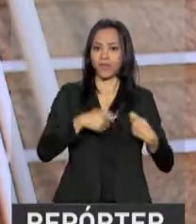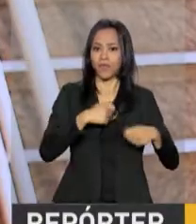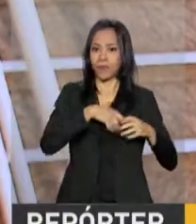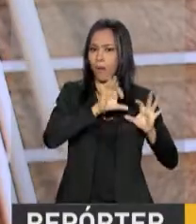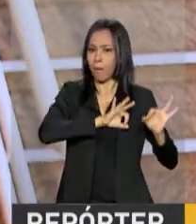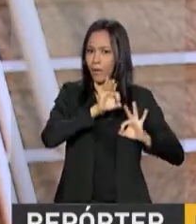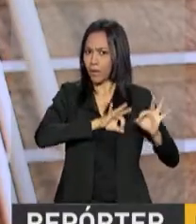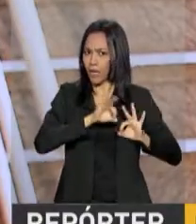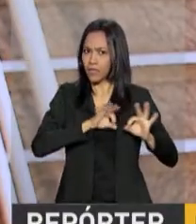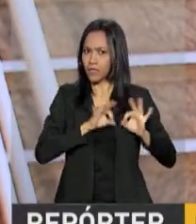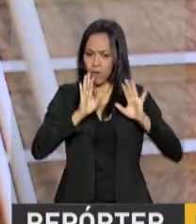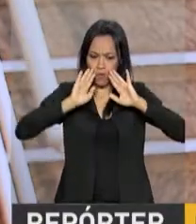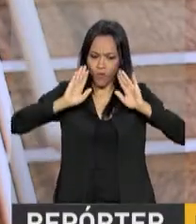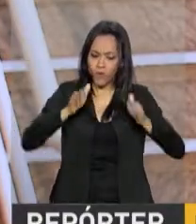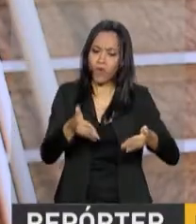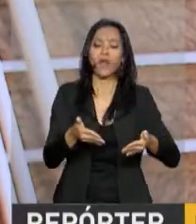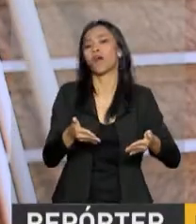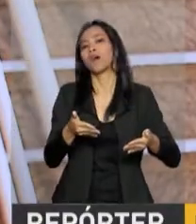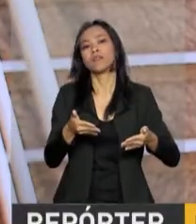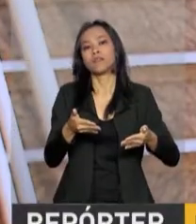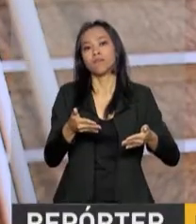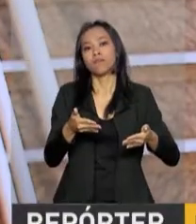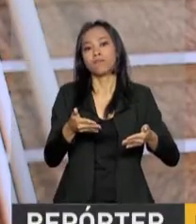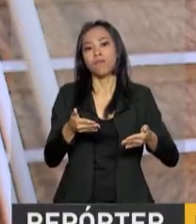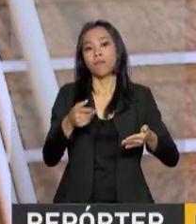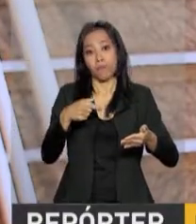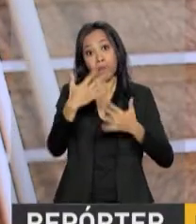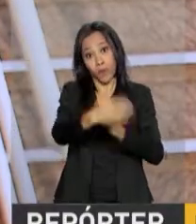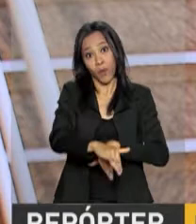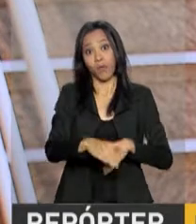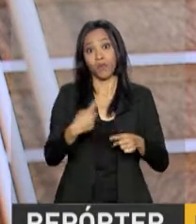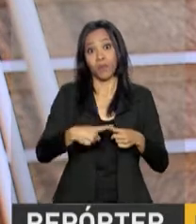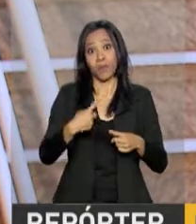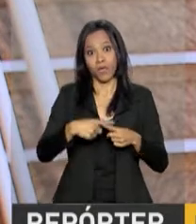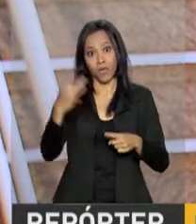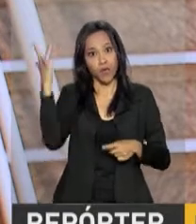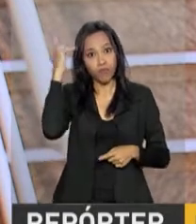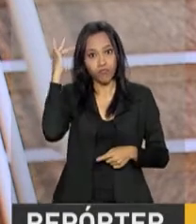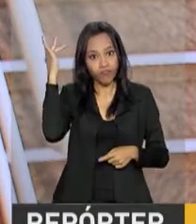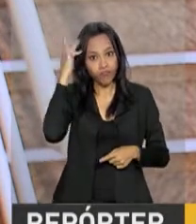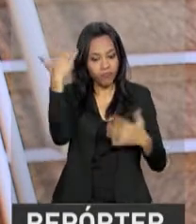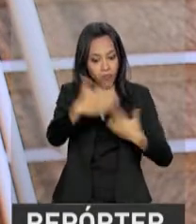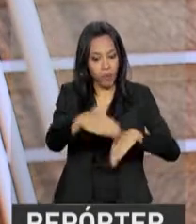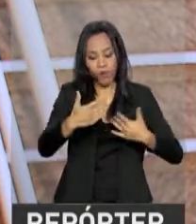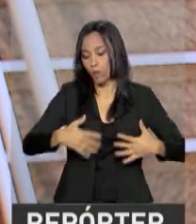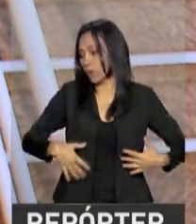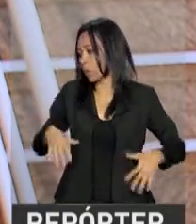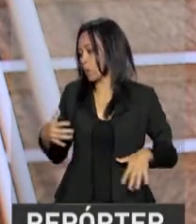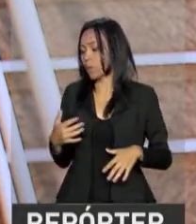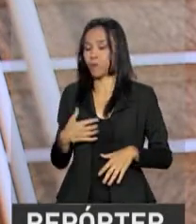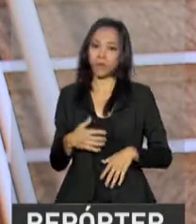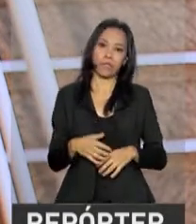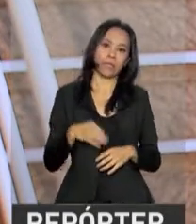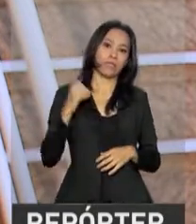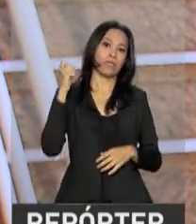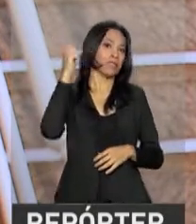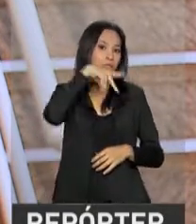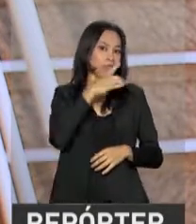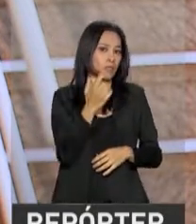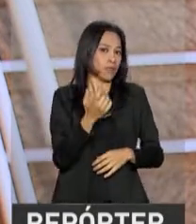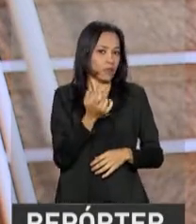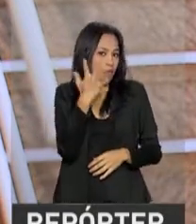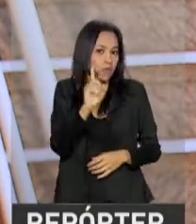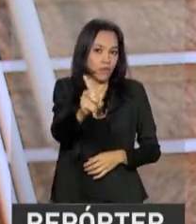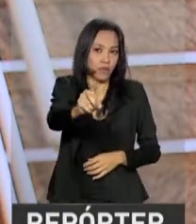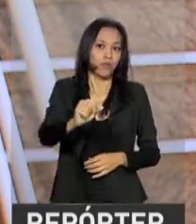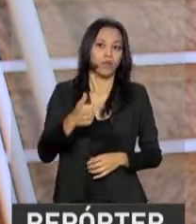preparação muito específica para a prova, porque é uma prova de alto nível de idiomas. Então, eu tive que